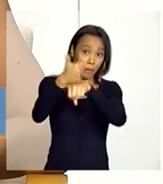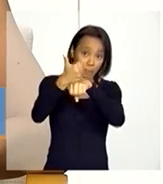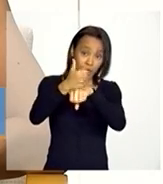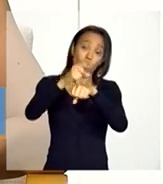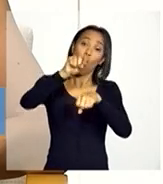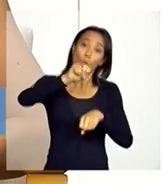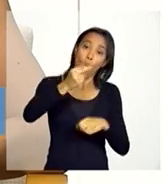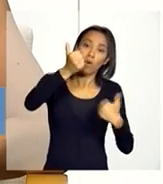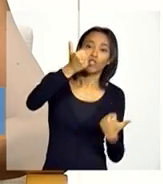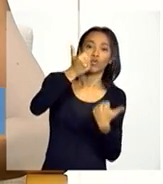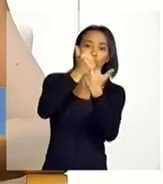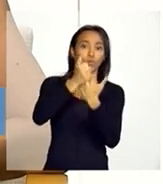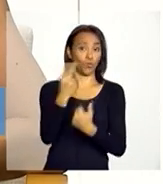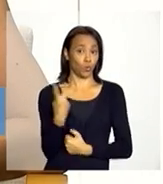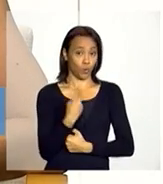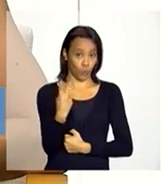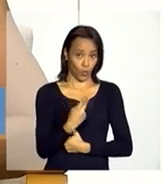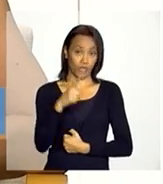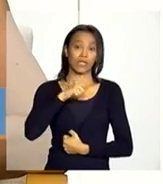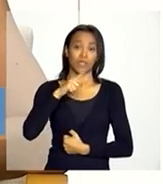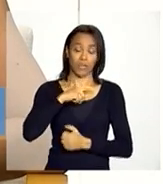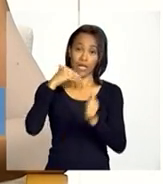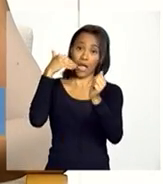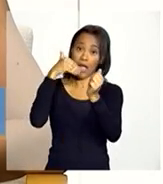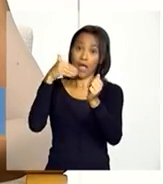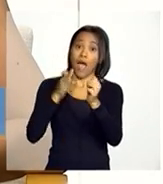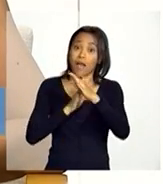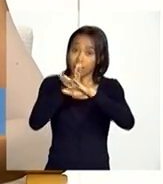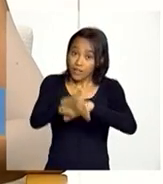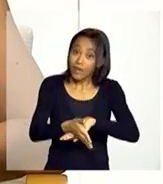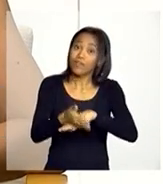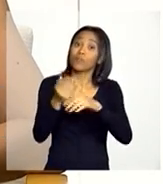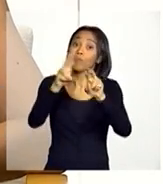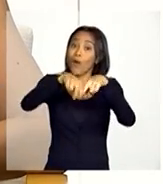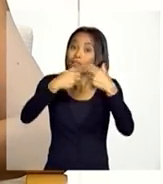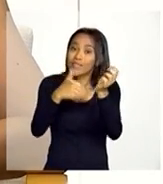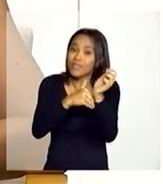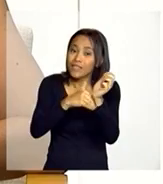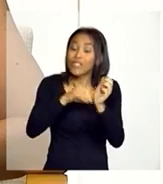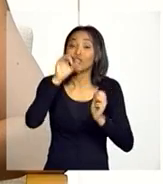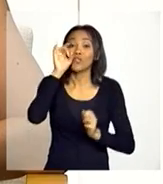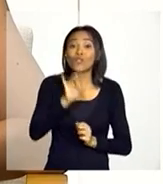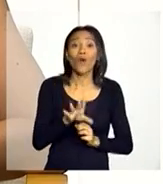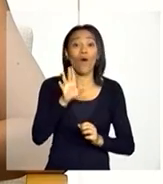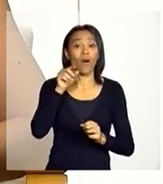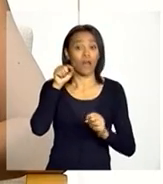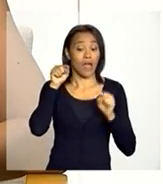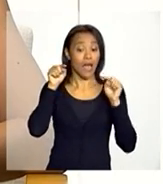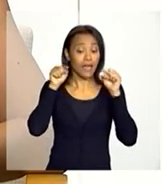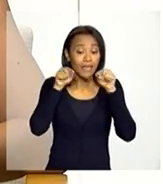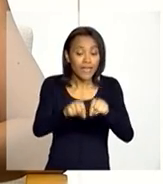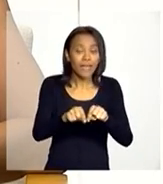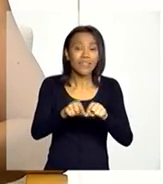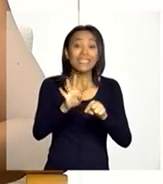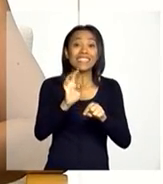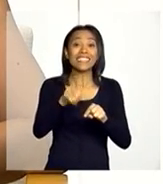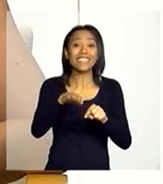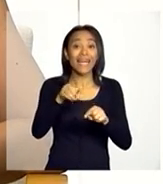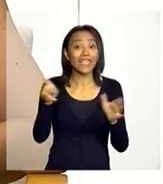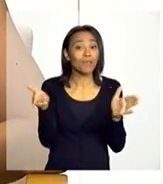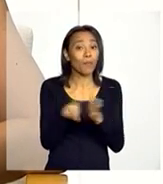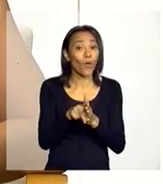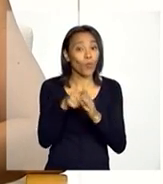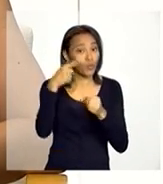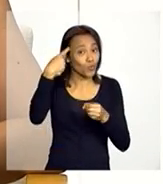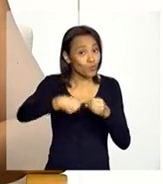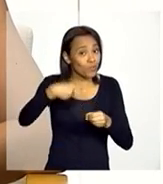T acesso a ao sistema né só podem visualizar consultar aqueles usuários técnicos que são do seu